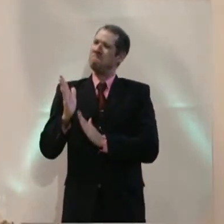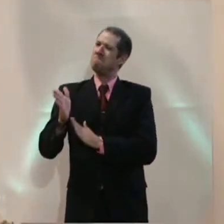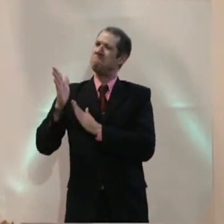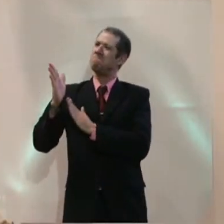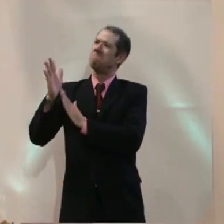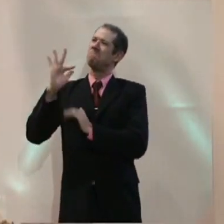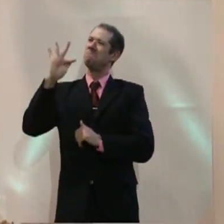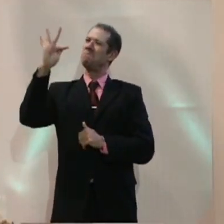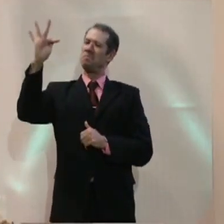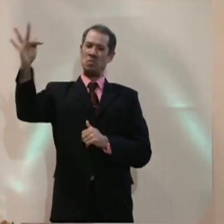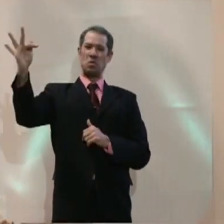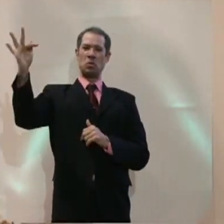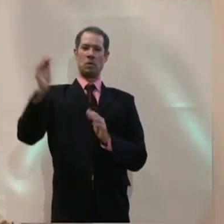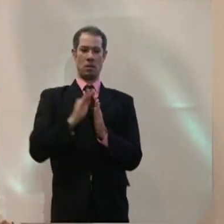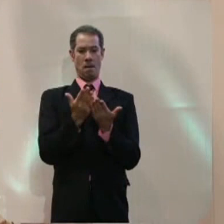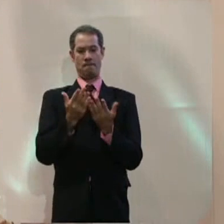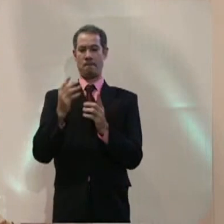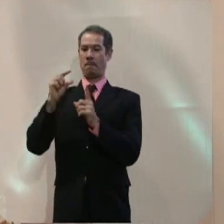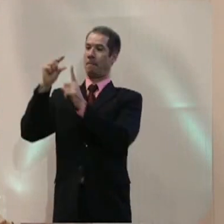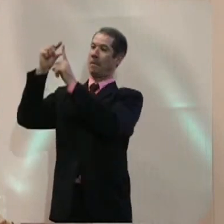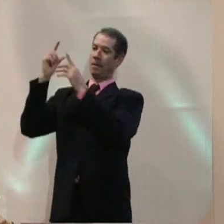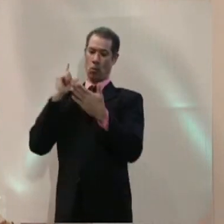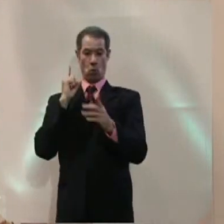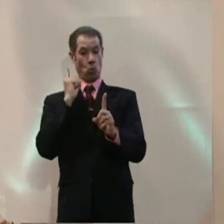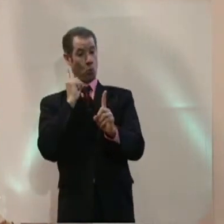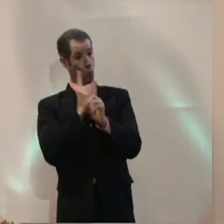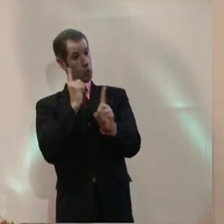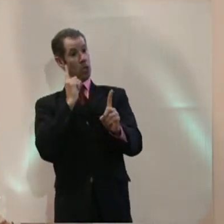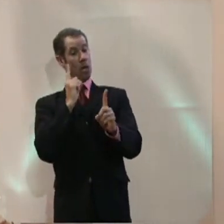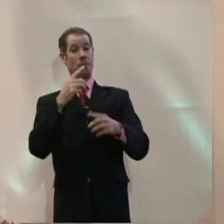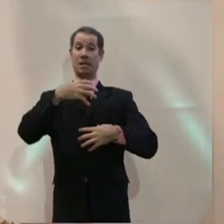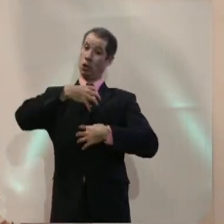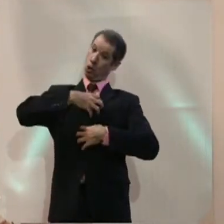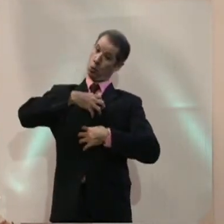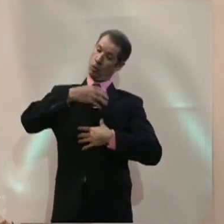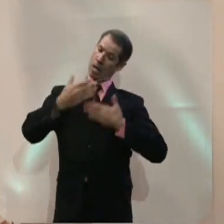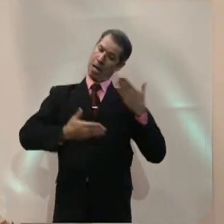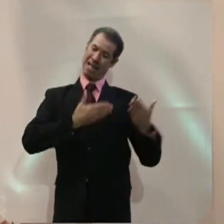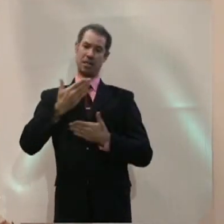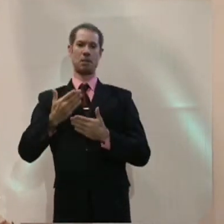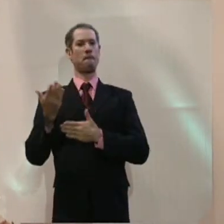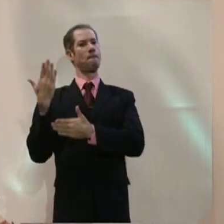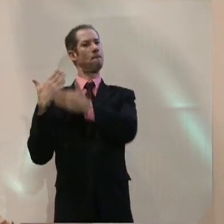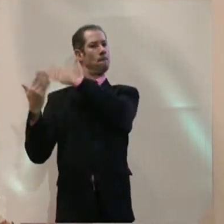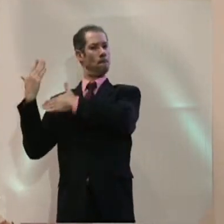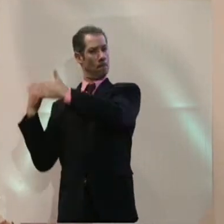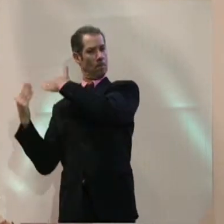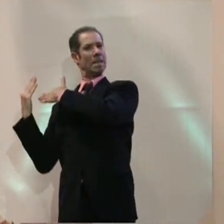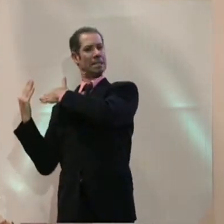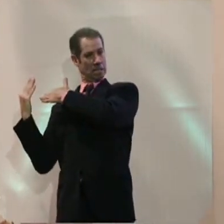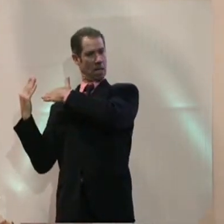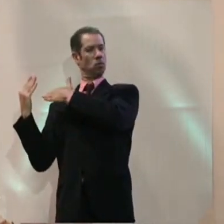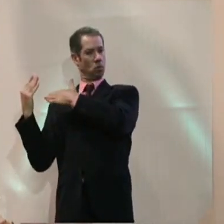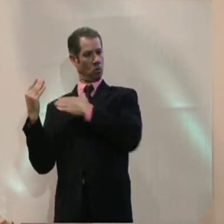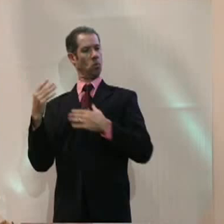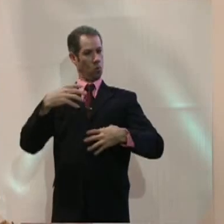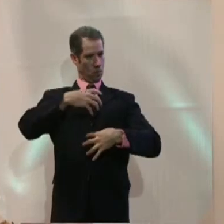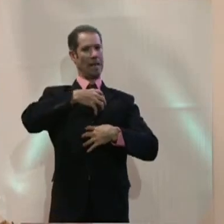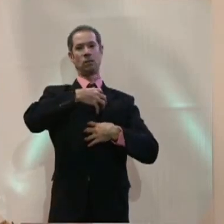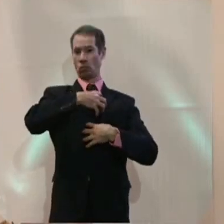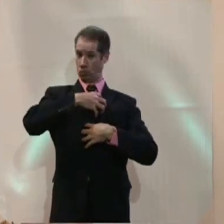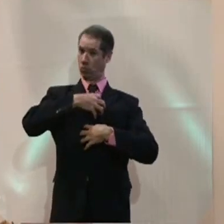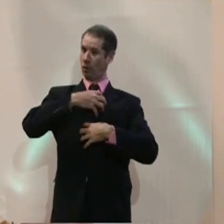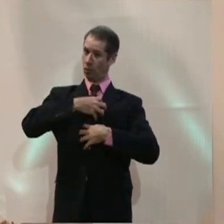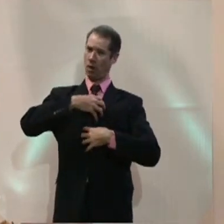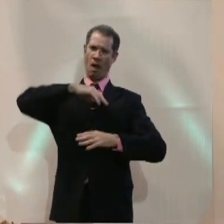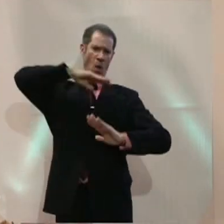futuro. E na Bíblia nós encontramos diferentes atitudes com relação ao passado. E essas atitudes